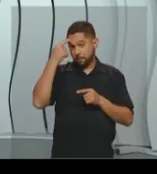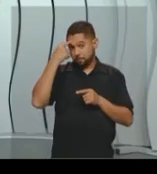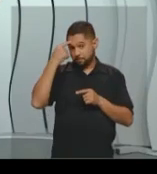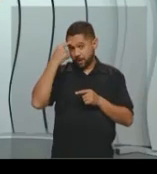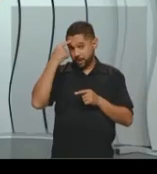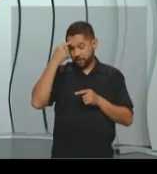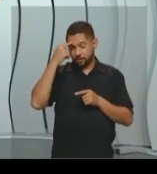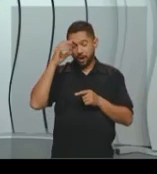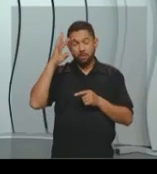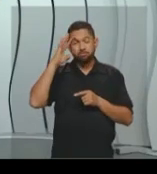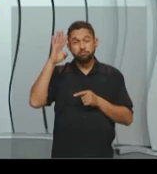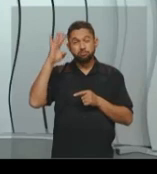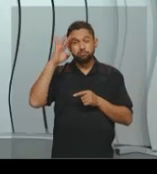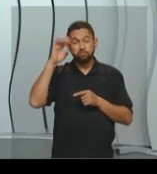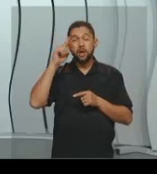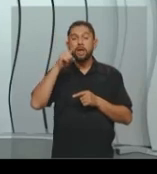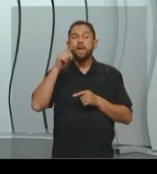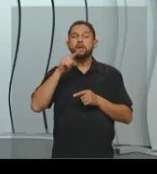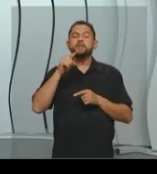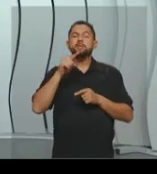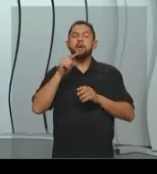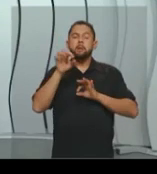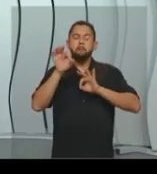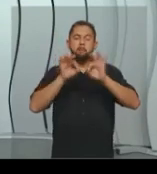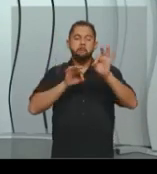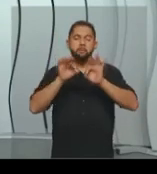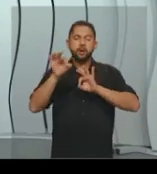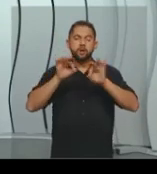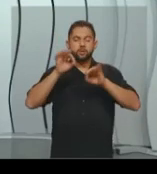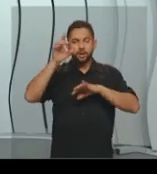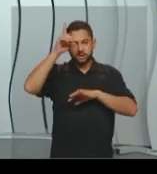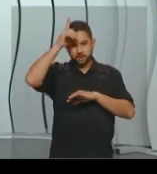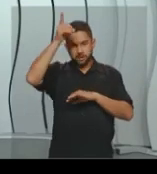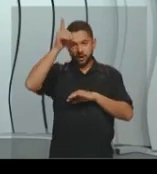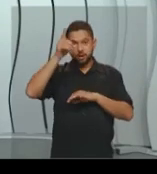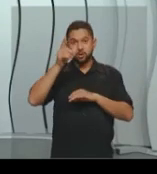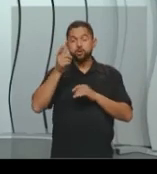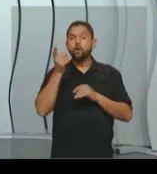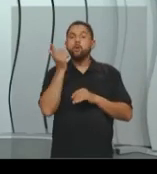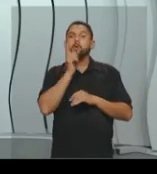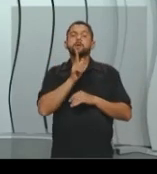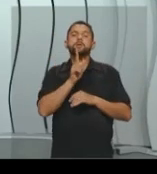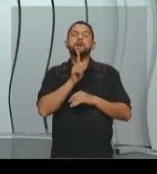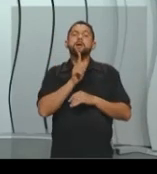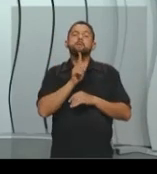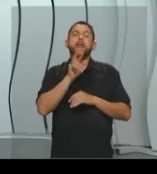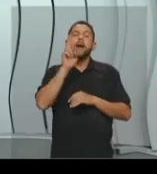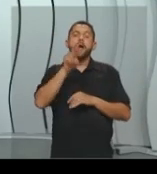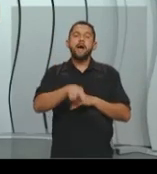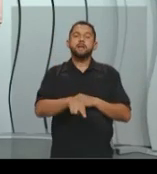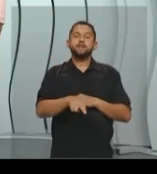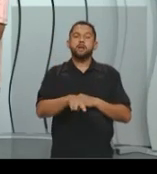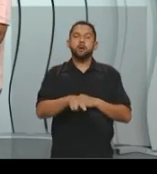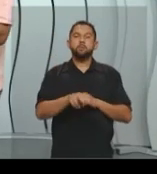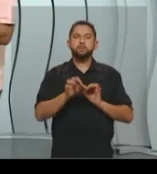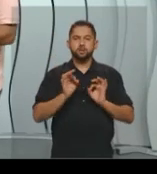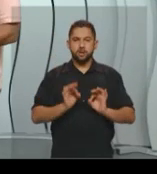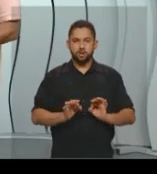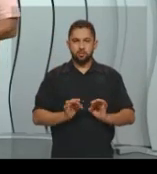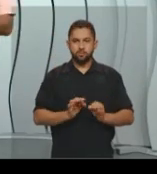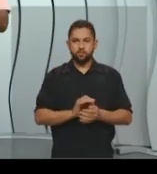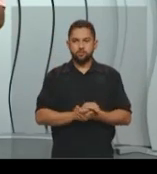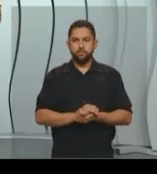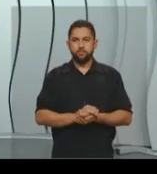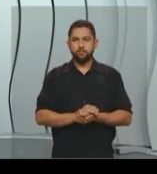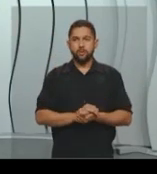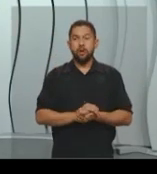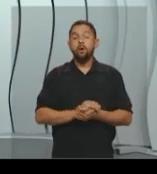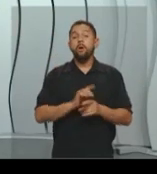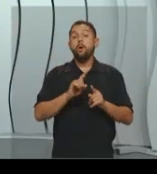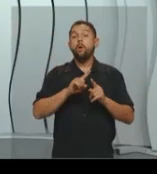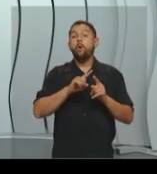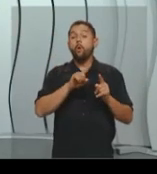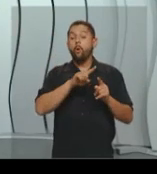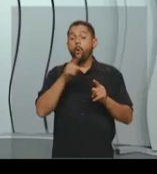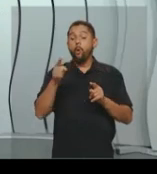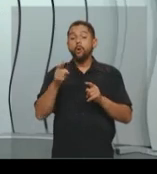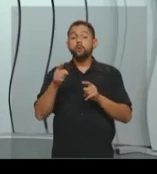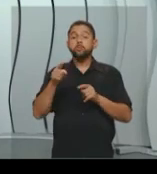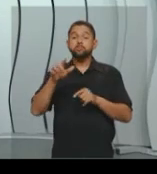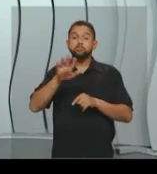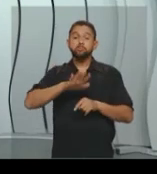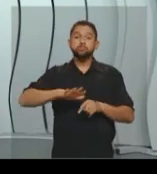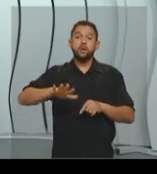plano das ideias, ele só pode ser acessado pela razão, nunca pelos sentidos. Já o outro plano é o plano